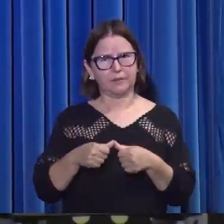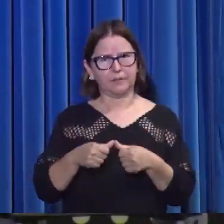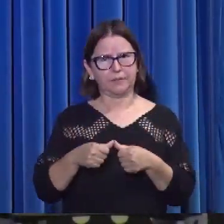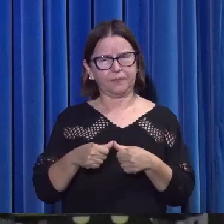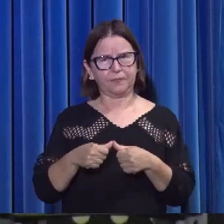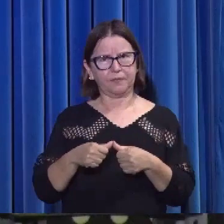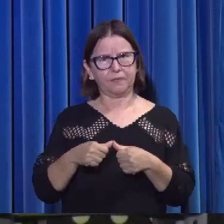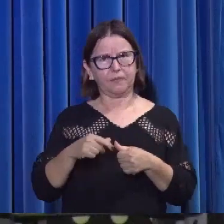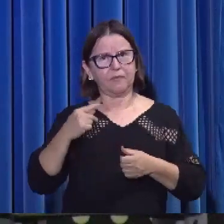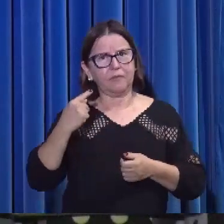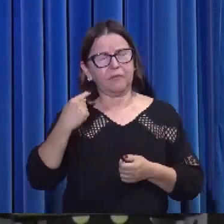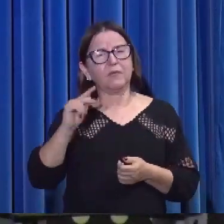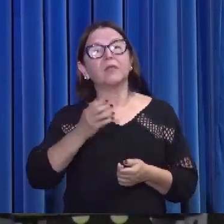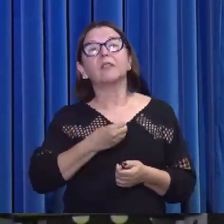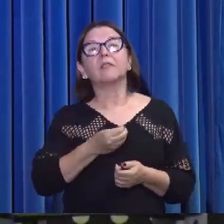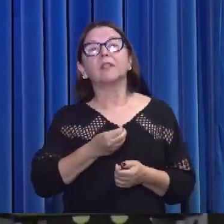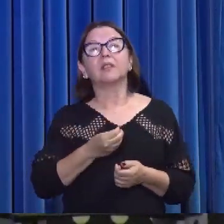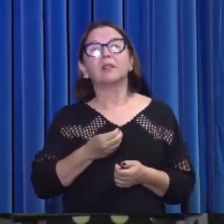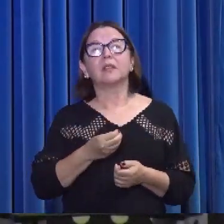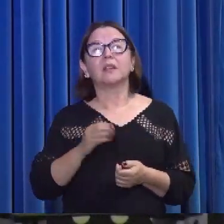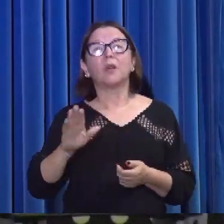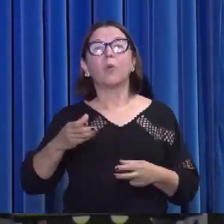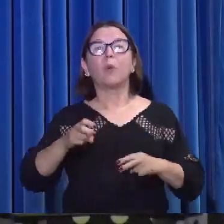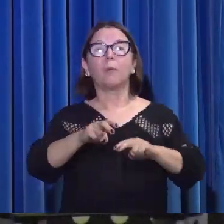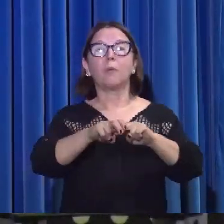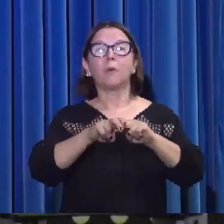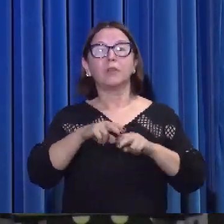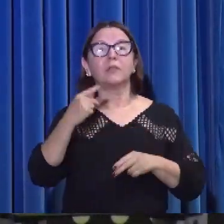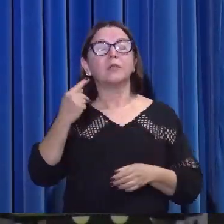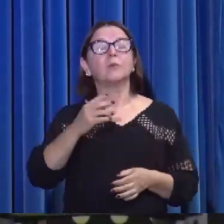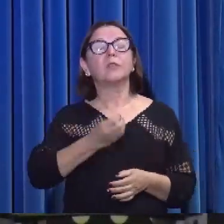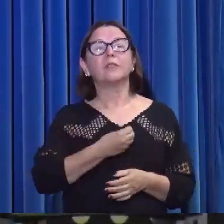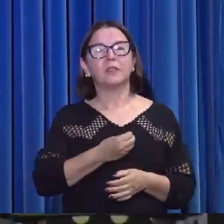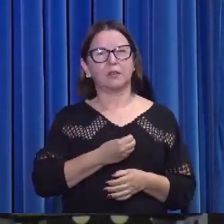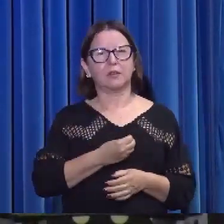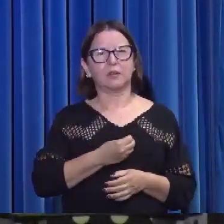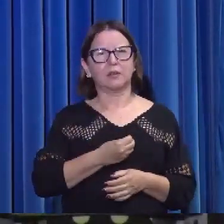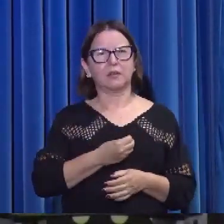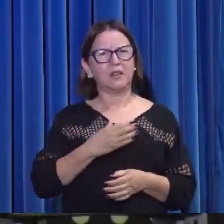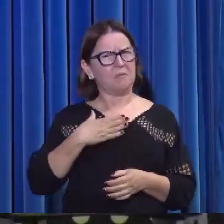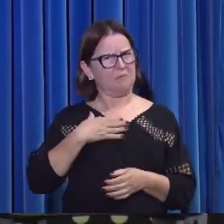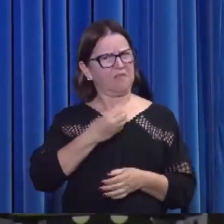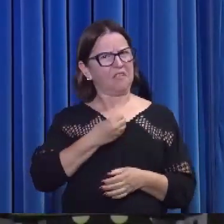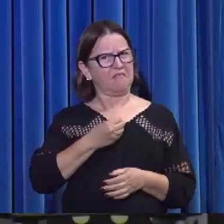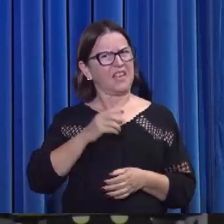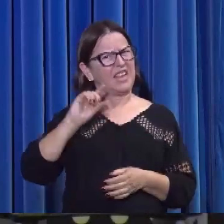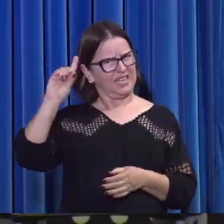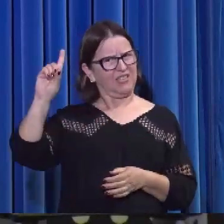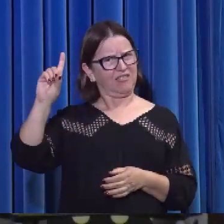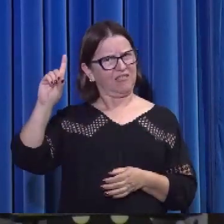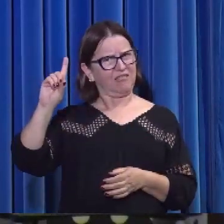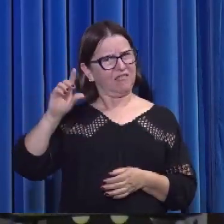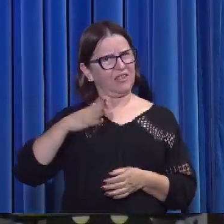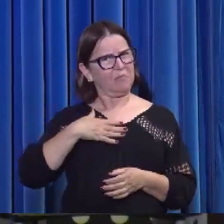Qual que é o viver seu? Qual que é o meu viver? Será que o meu viver é Deus? Será que o meu viver é Cristo?